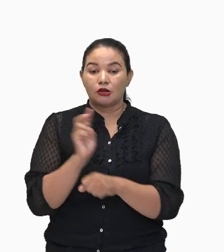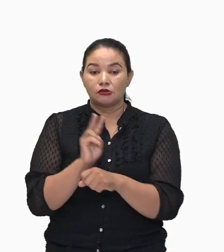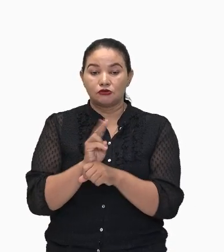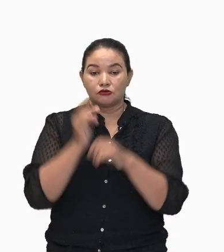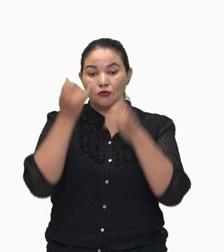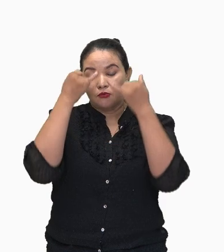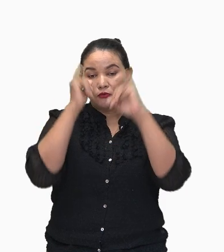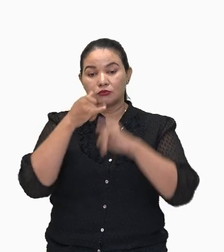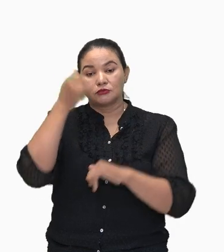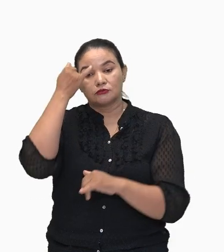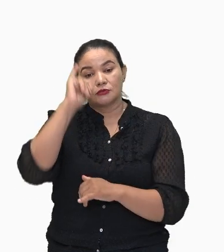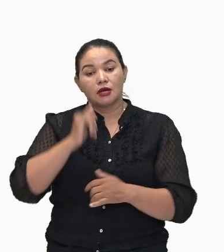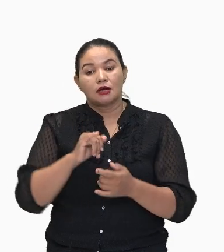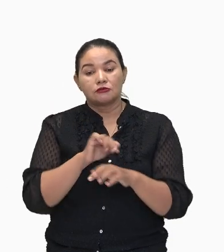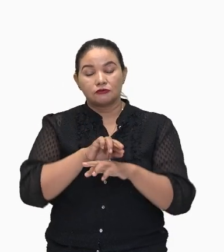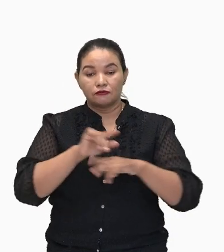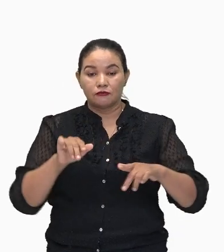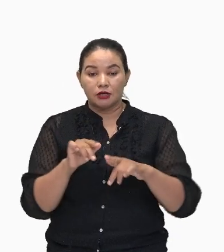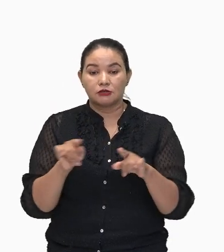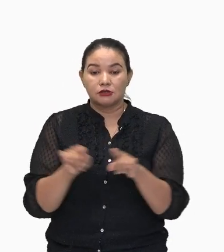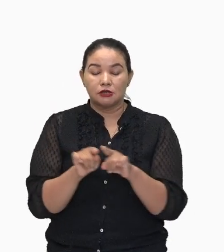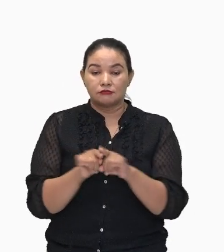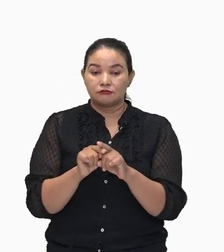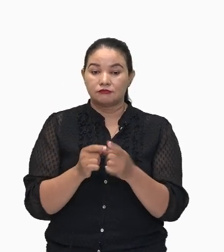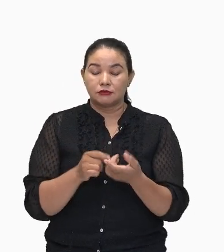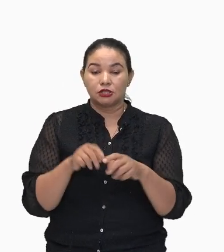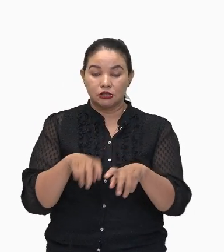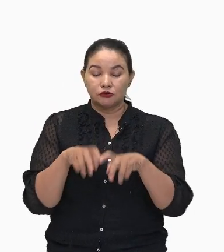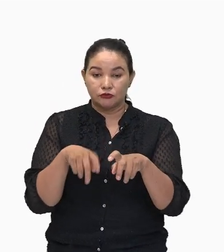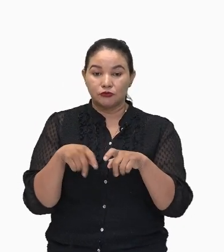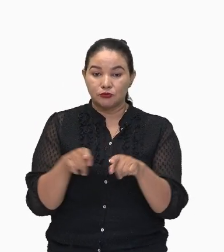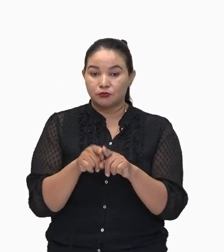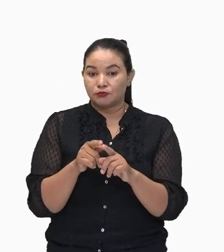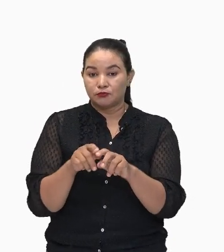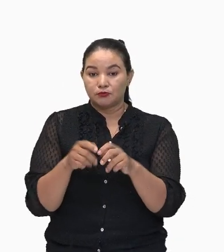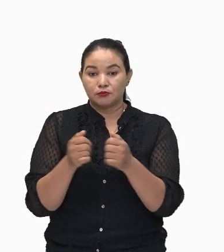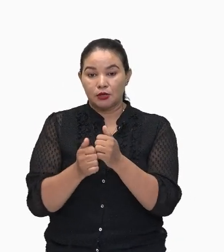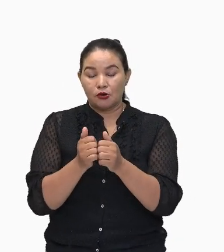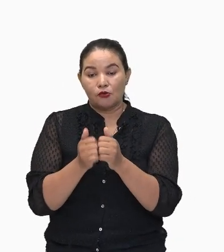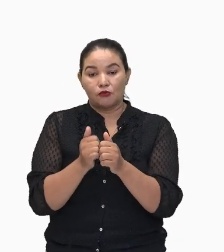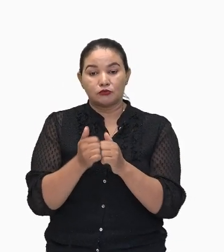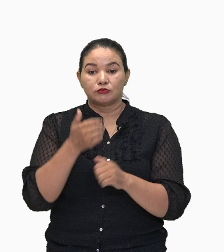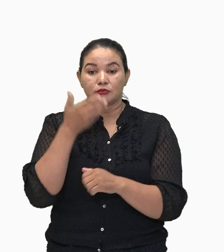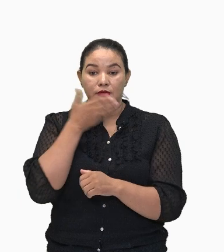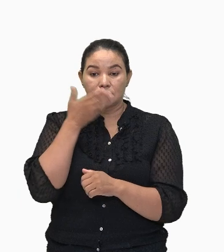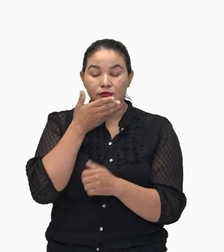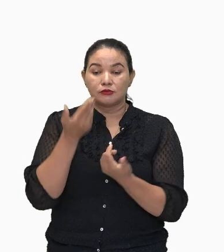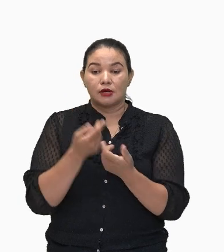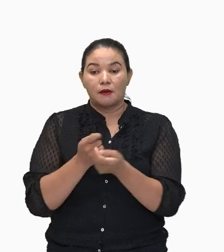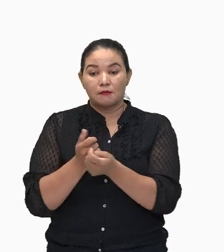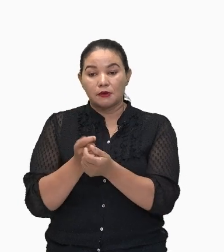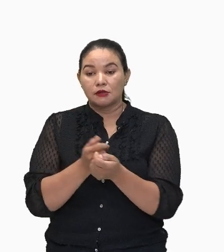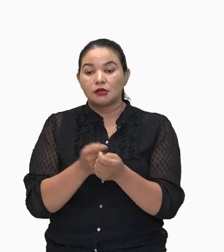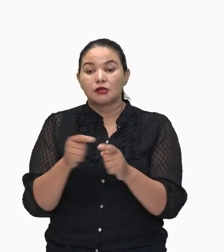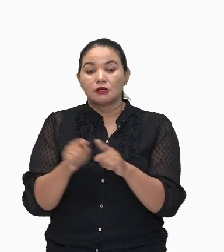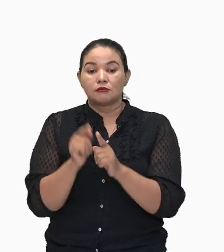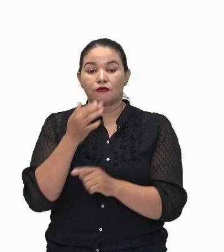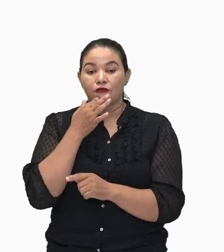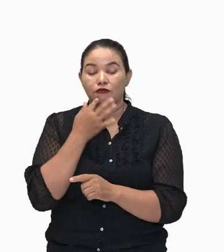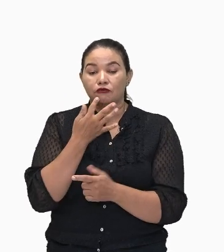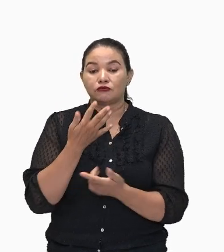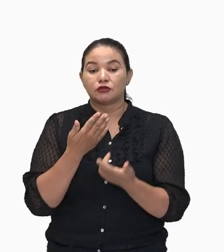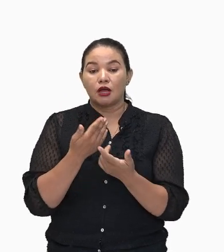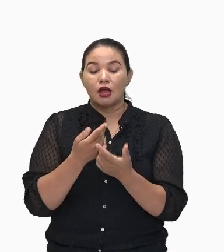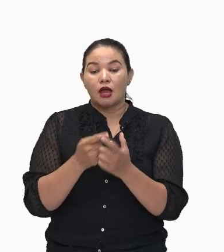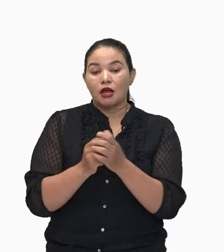gados e caprinos, ainda o cultivo na agricultura de arroz, cana-de-açúcar, milho, as frutas como goiaba e manga